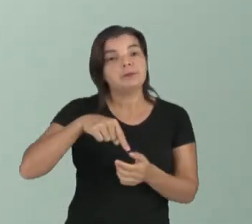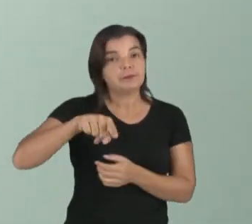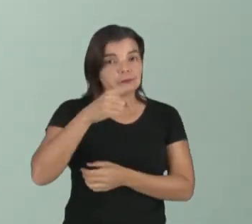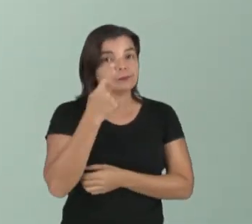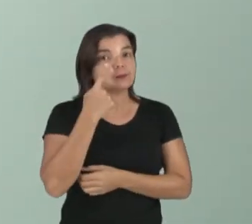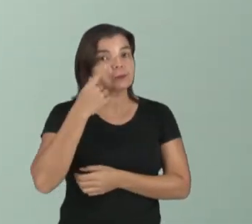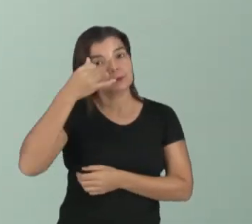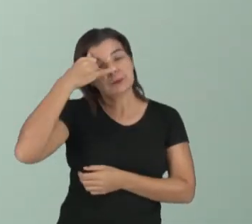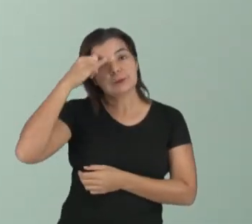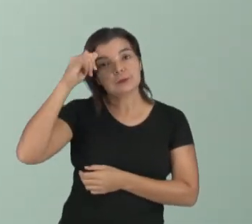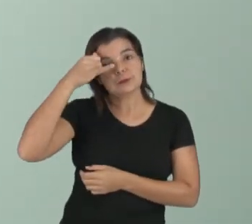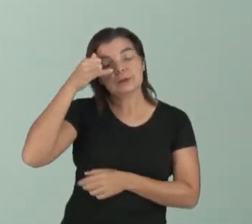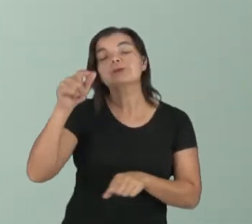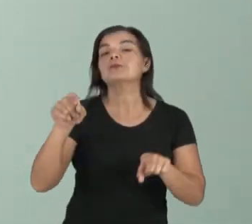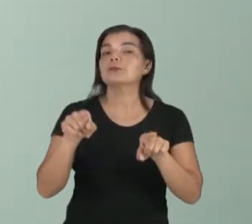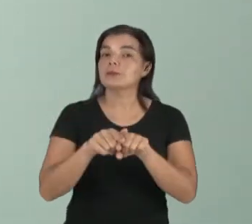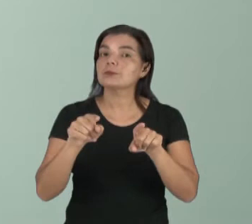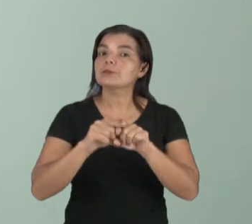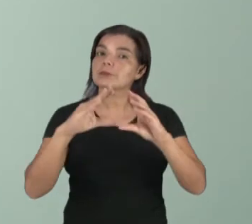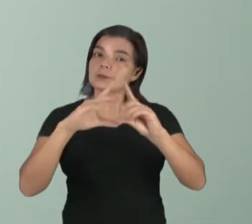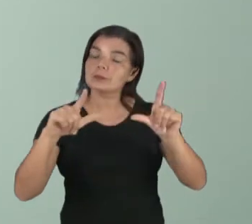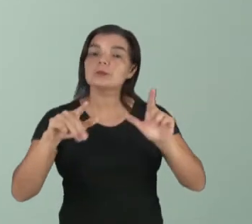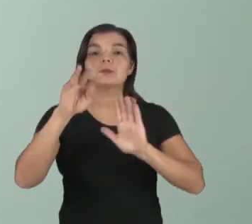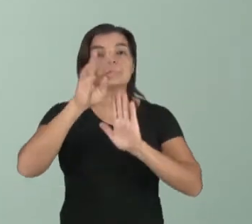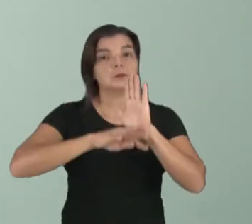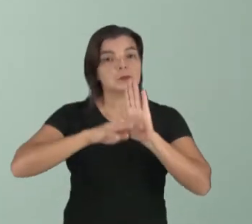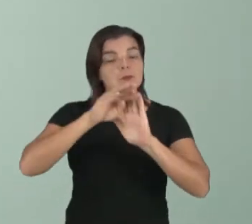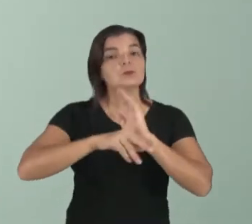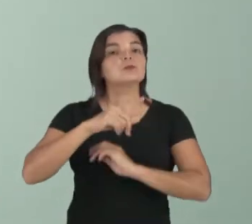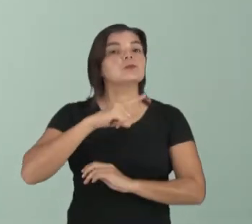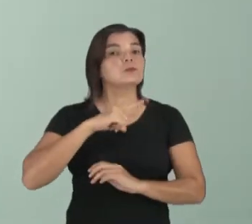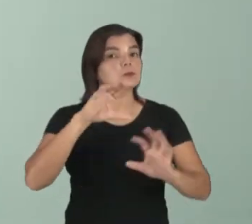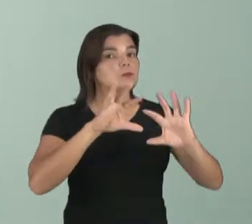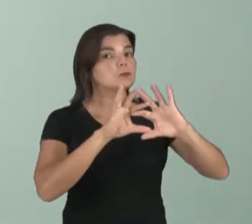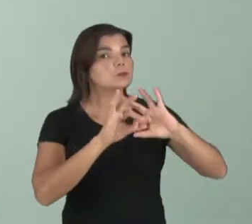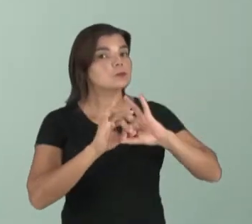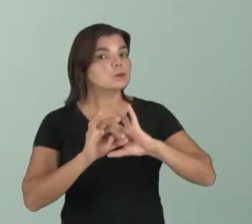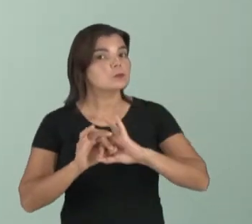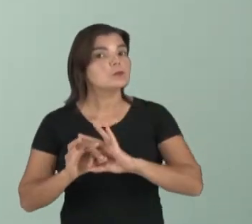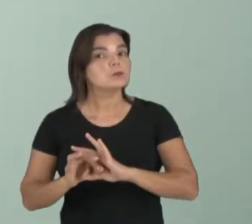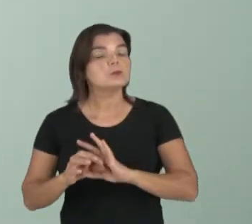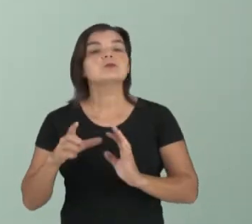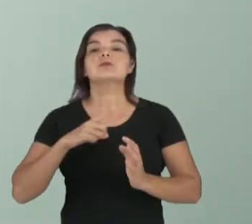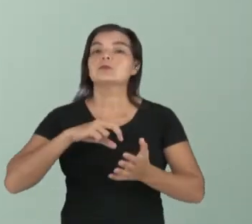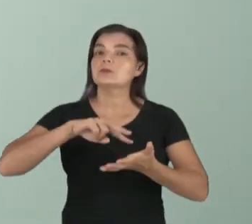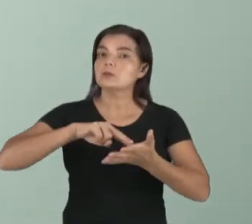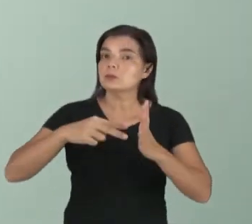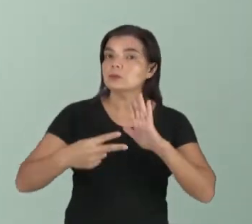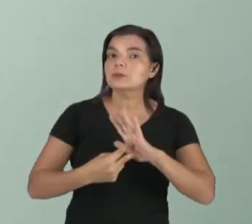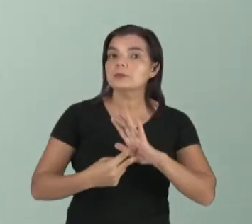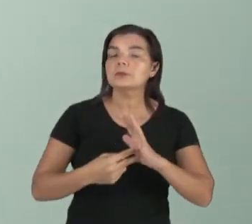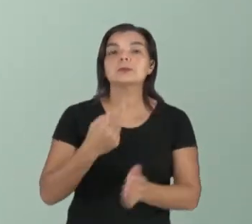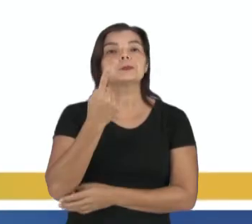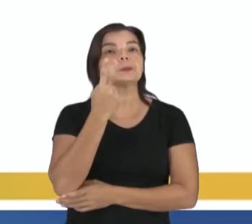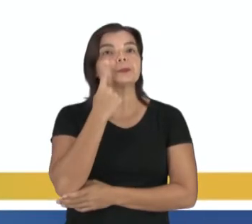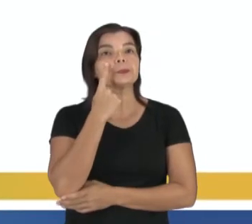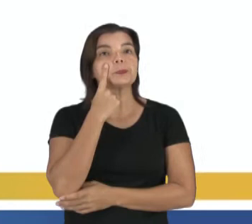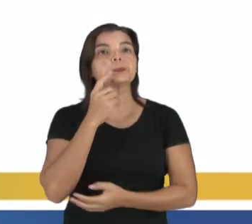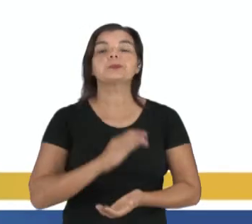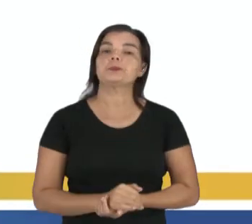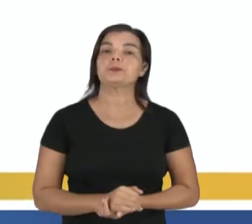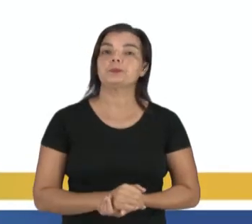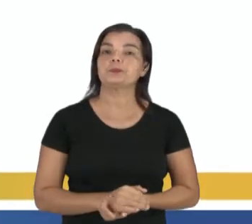de ideias lógicas para que o texto ele tenha coerência, ele tenha sentido. Vamos lá,